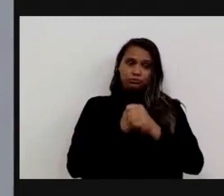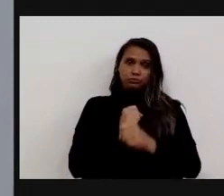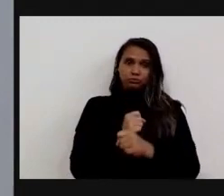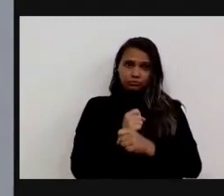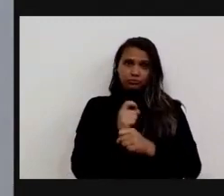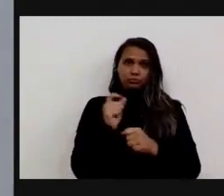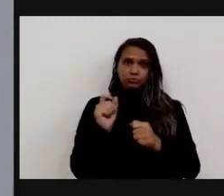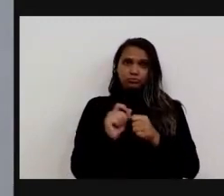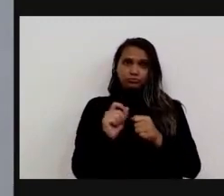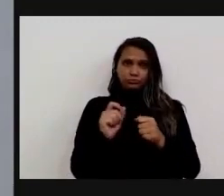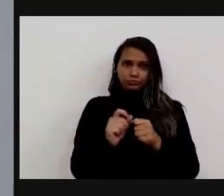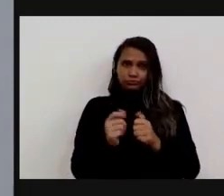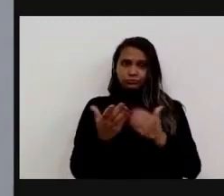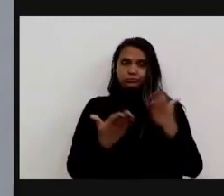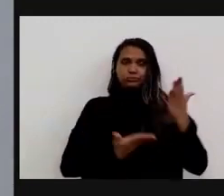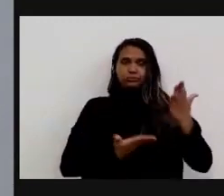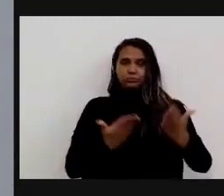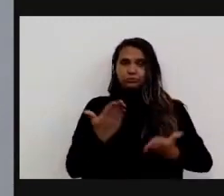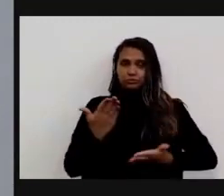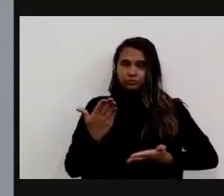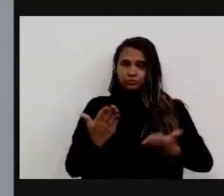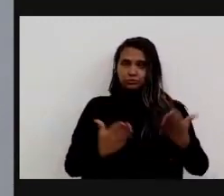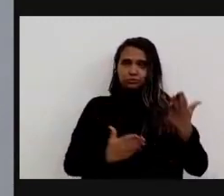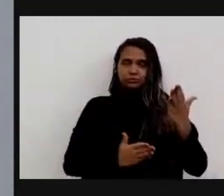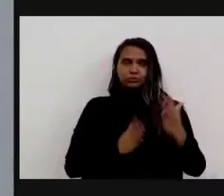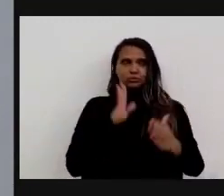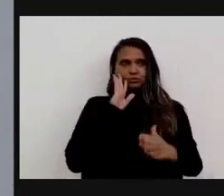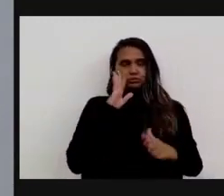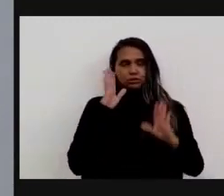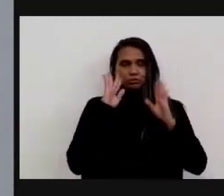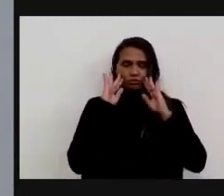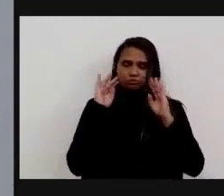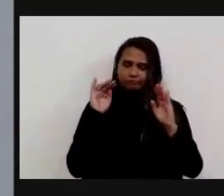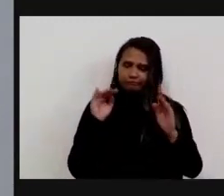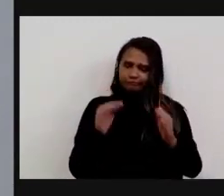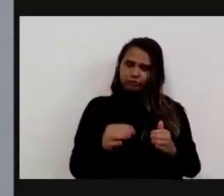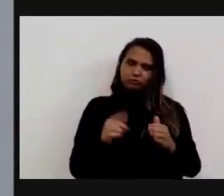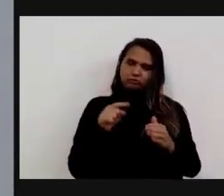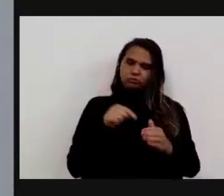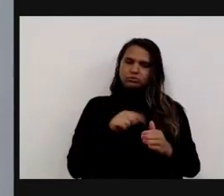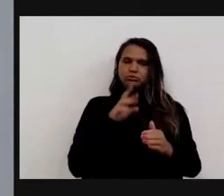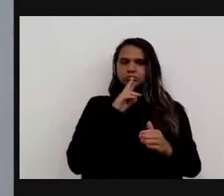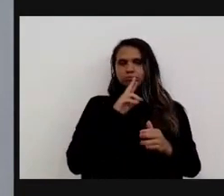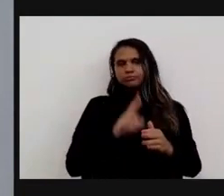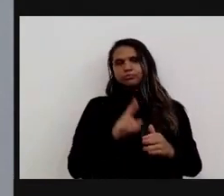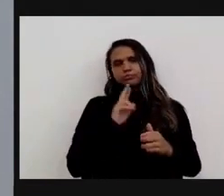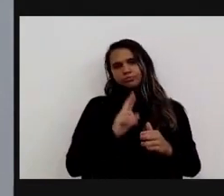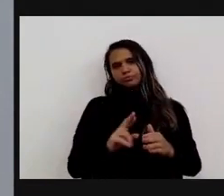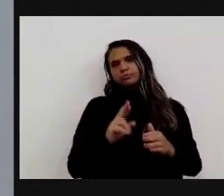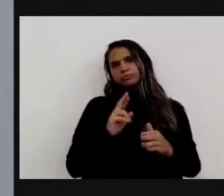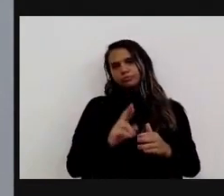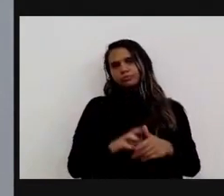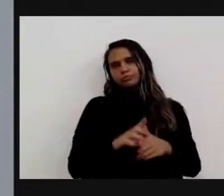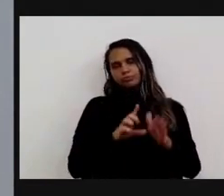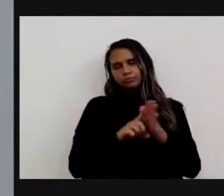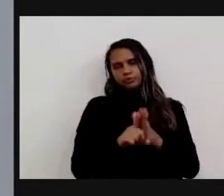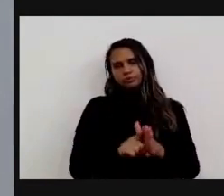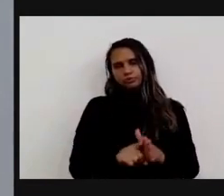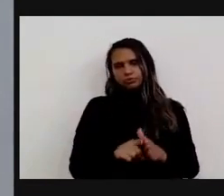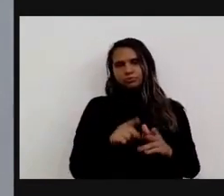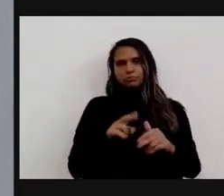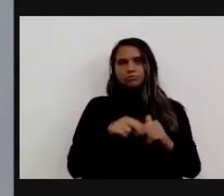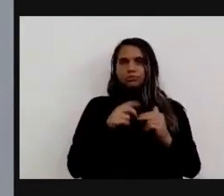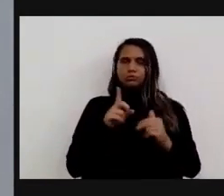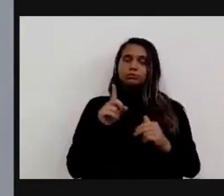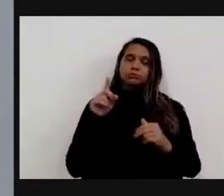prateleira de serviços foi baseado foi feita realizada com esse foco nesses resultados da pesquisa de clima tá mas isso foi uma coisa que a